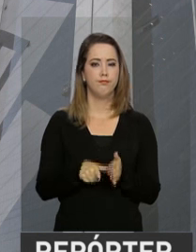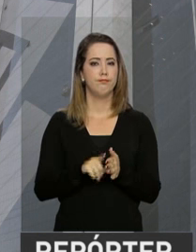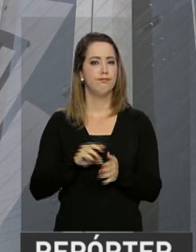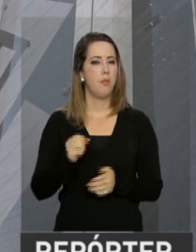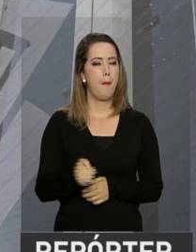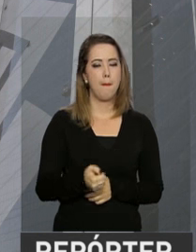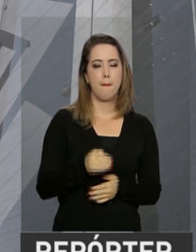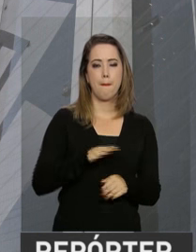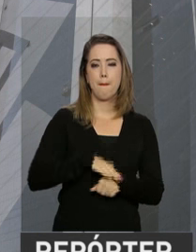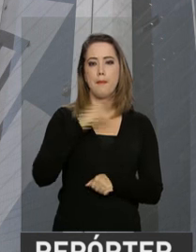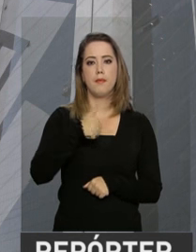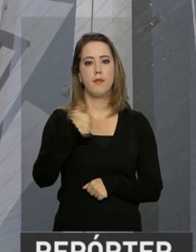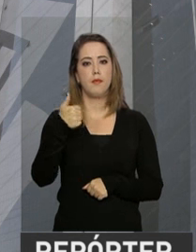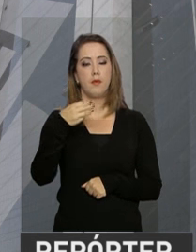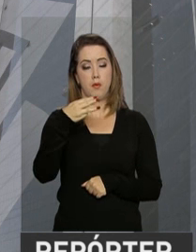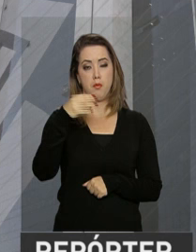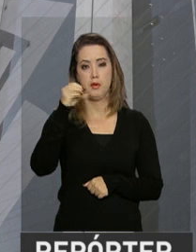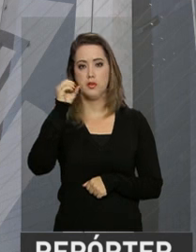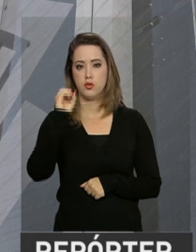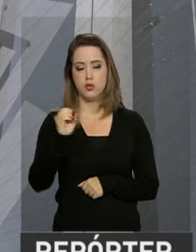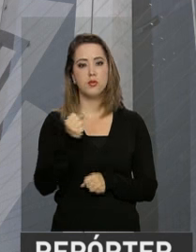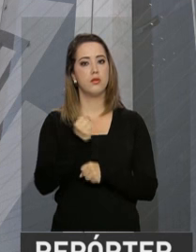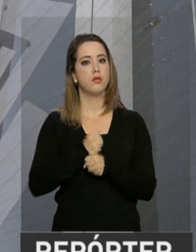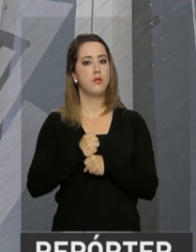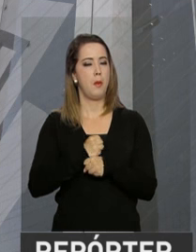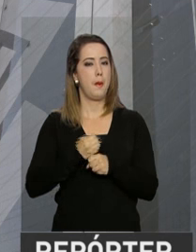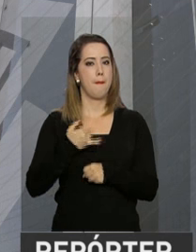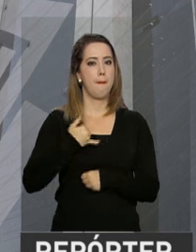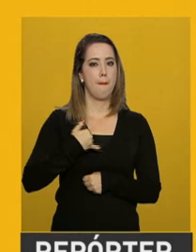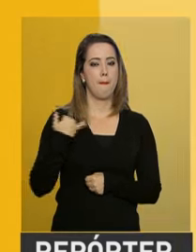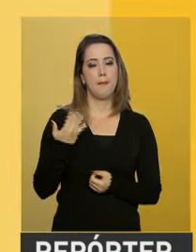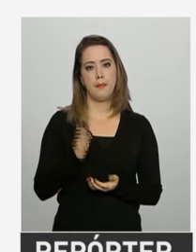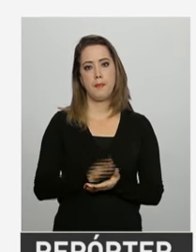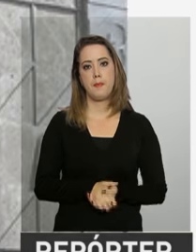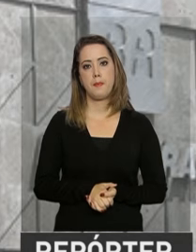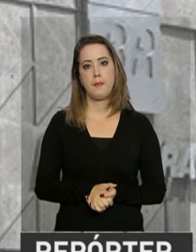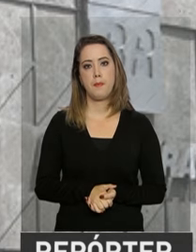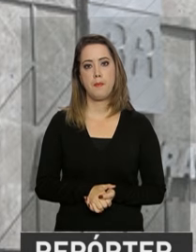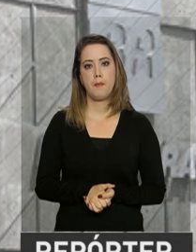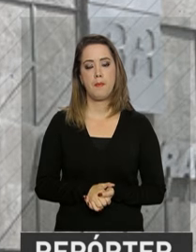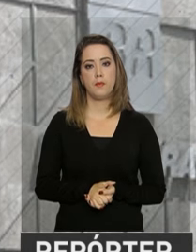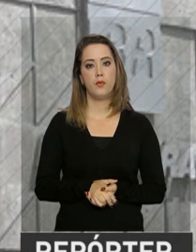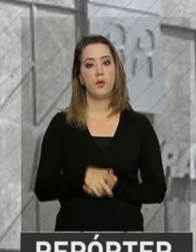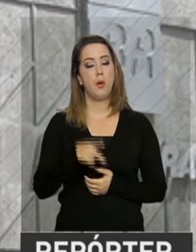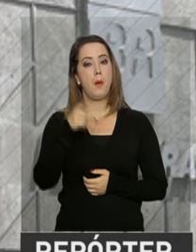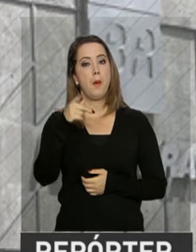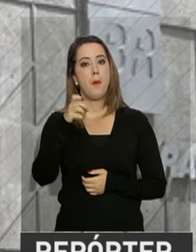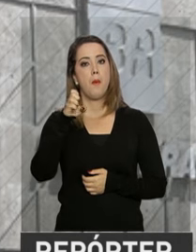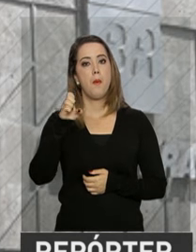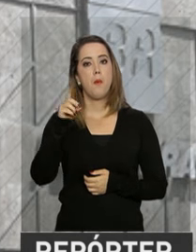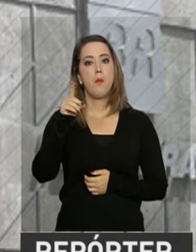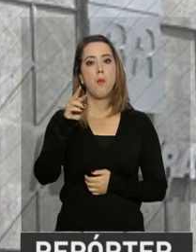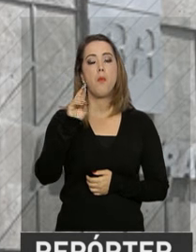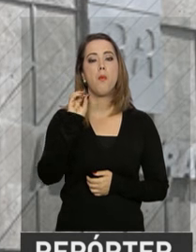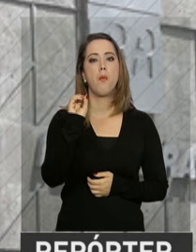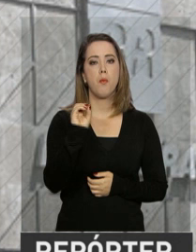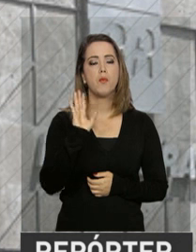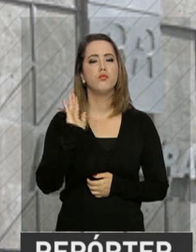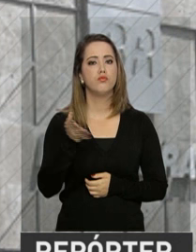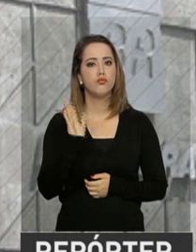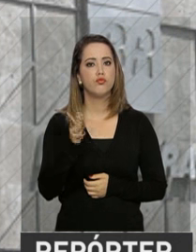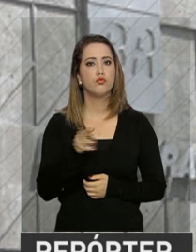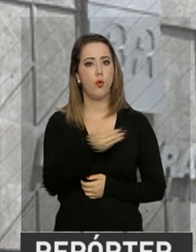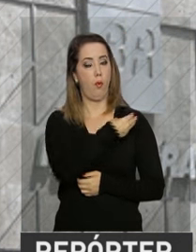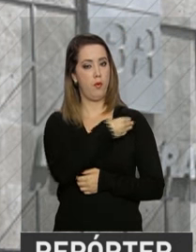de 30 anos em diversos cargos da diretoria executiva. Pedro Pullen Parente já foi ministro de Estado